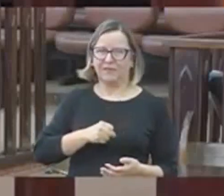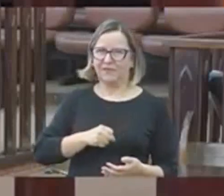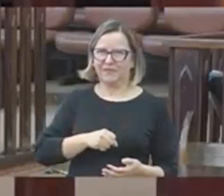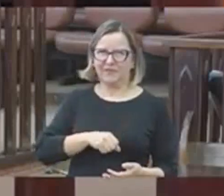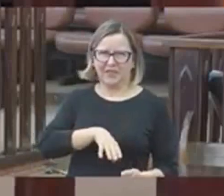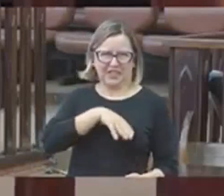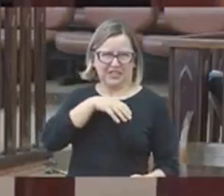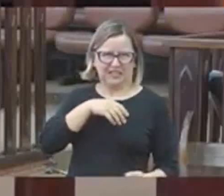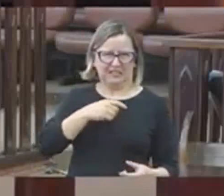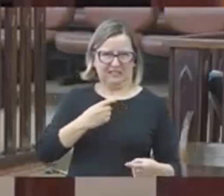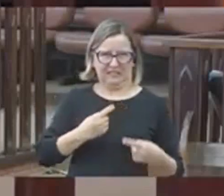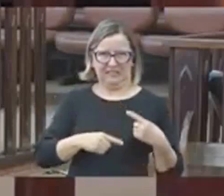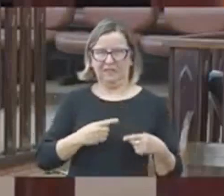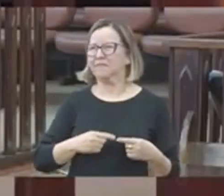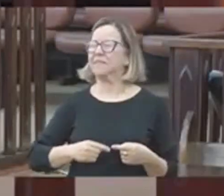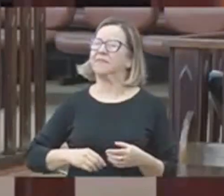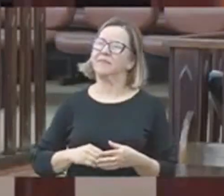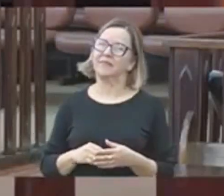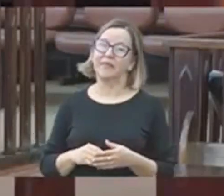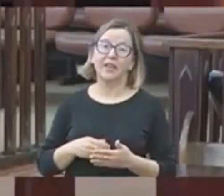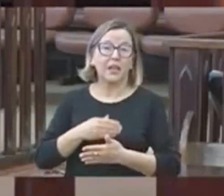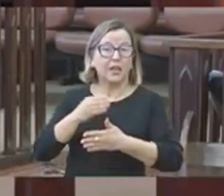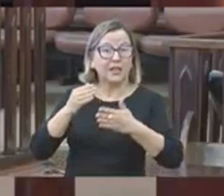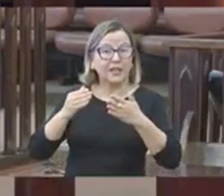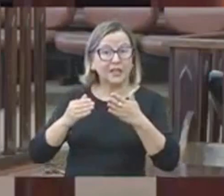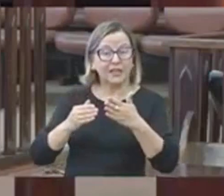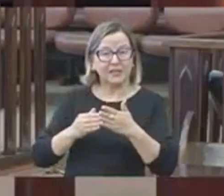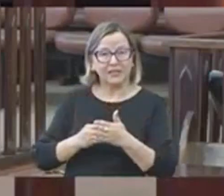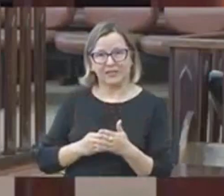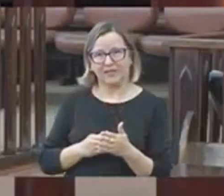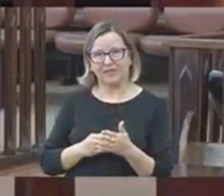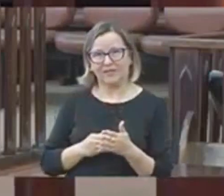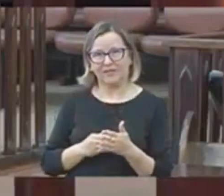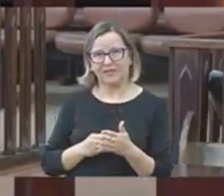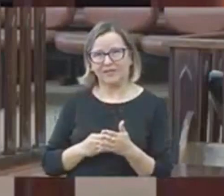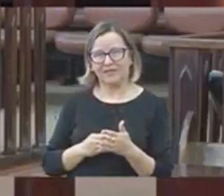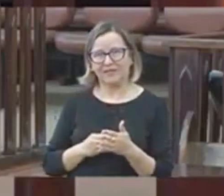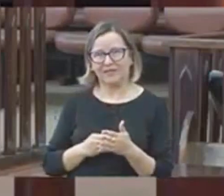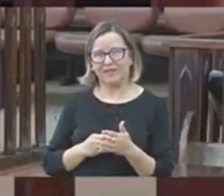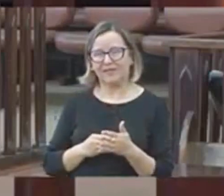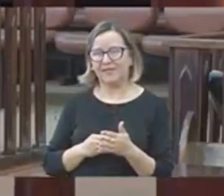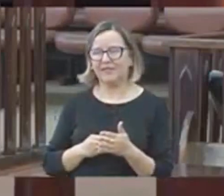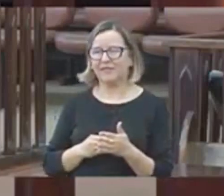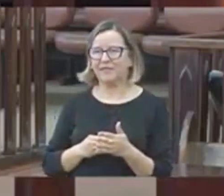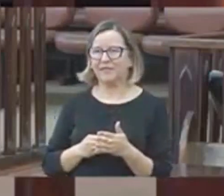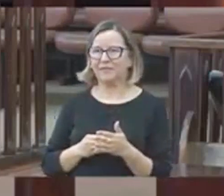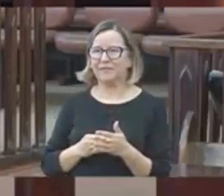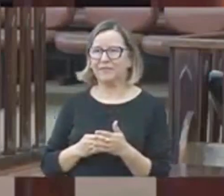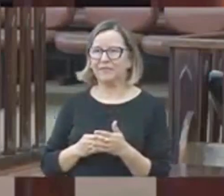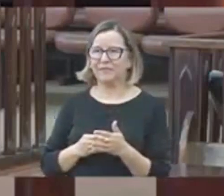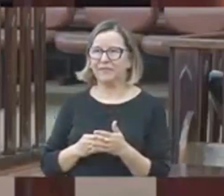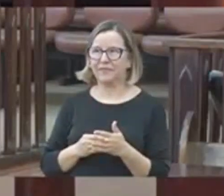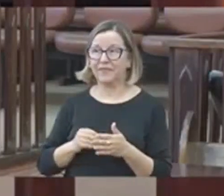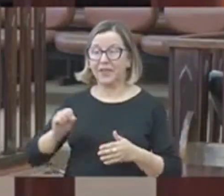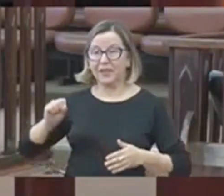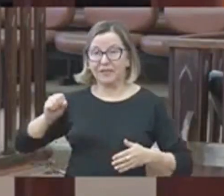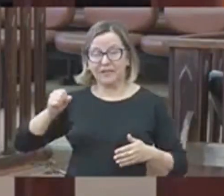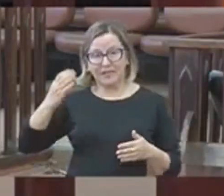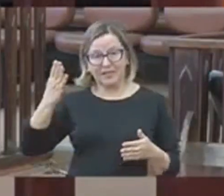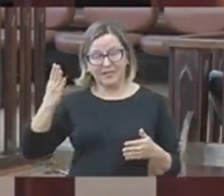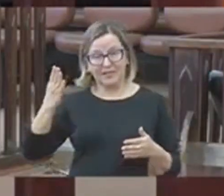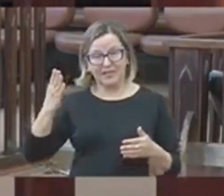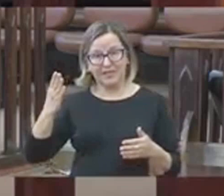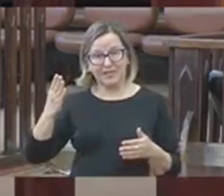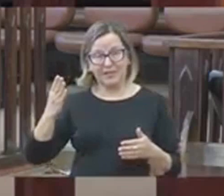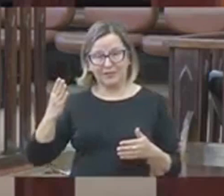vingança. Todas essas coisas são os novos adjetivos que descrevem